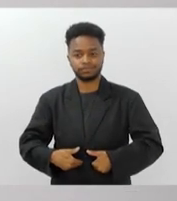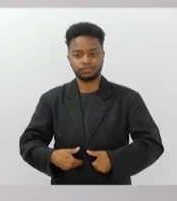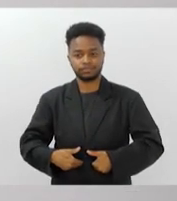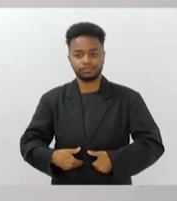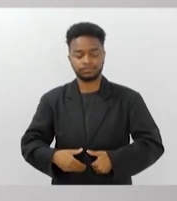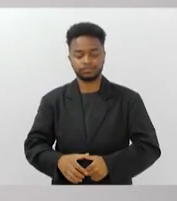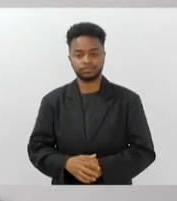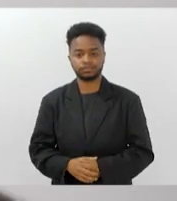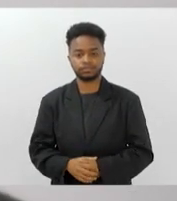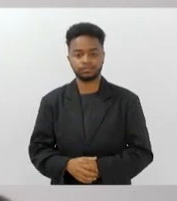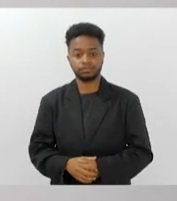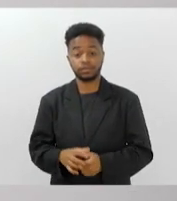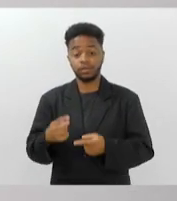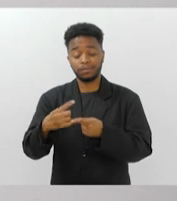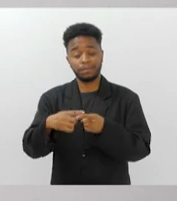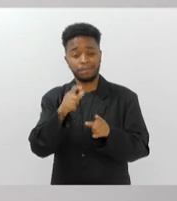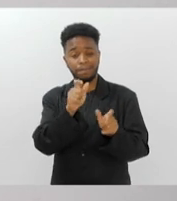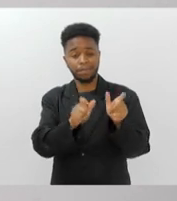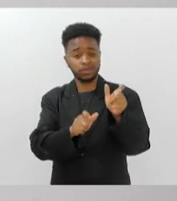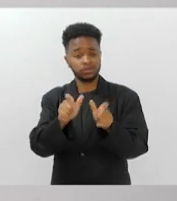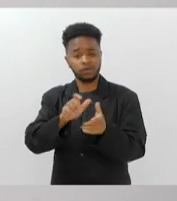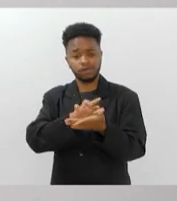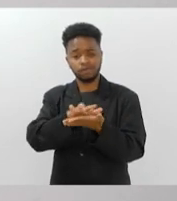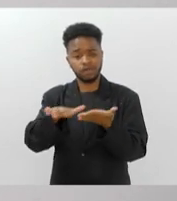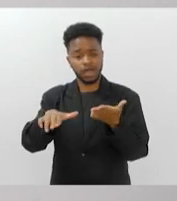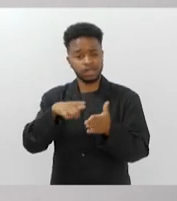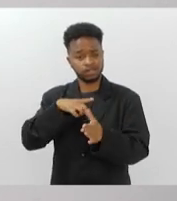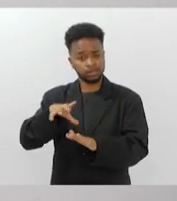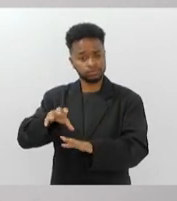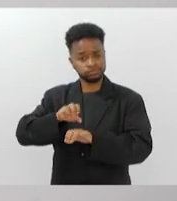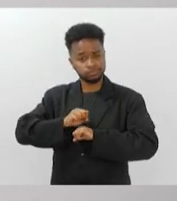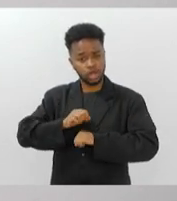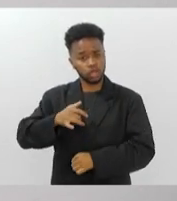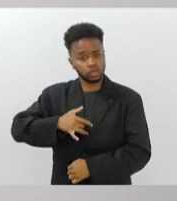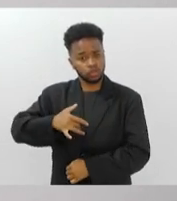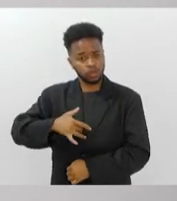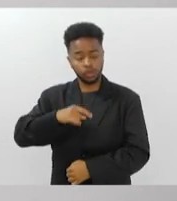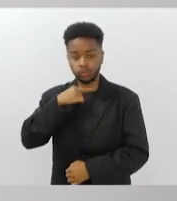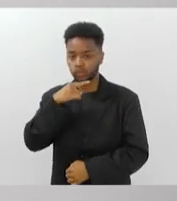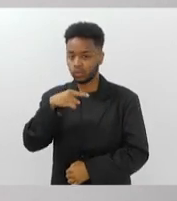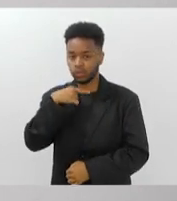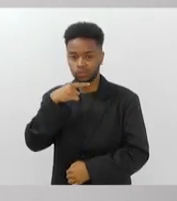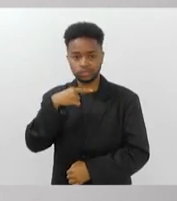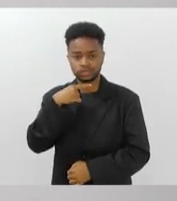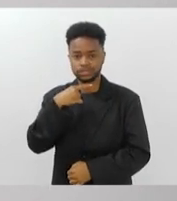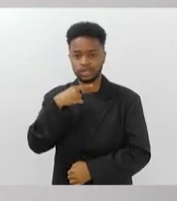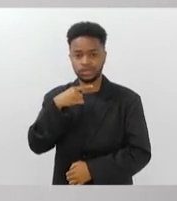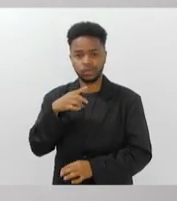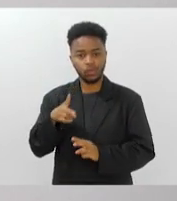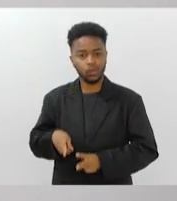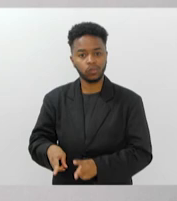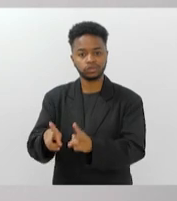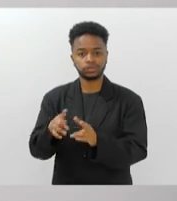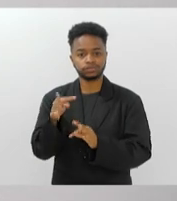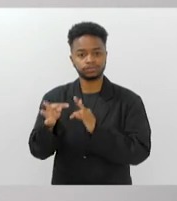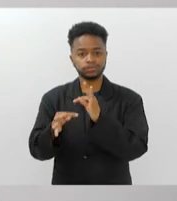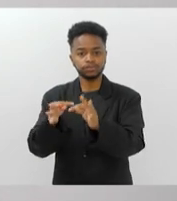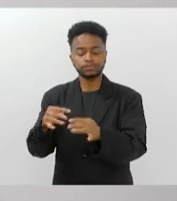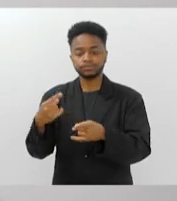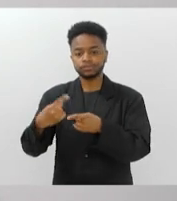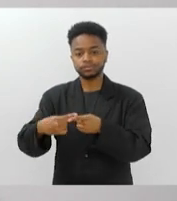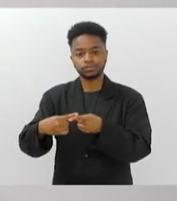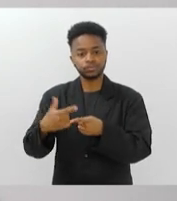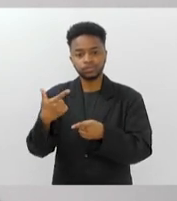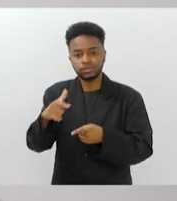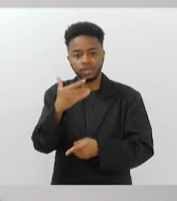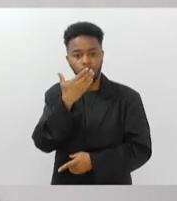fome muitas pessoas com tuberculose que não consegue finalizar o tratamento porque não ten O